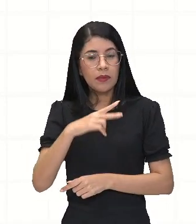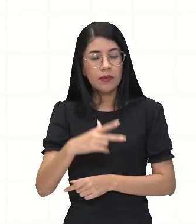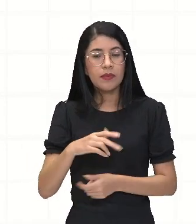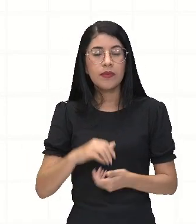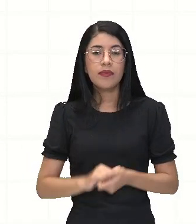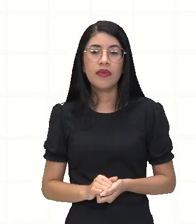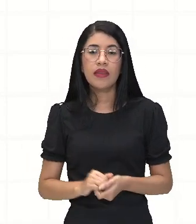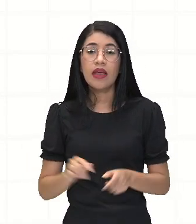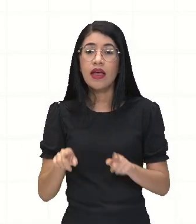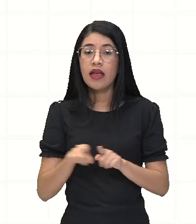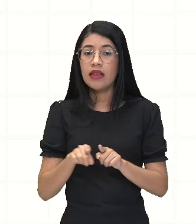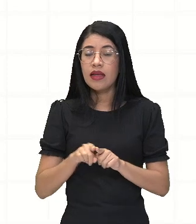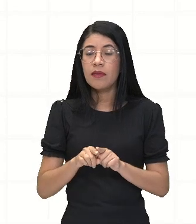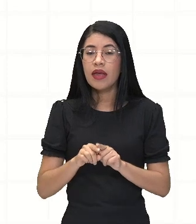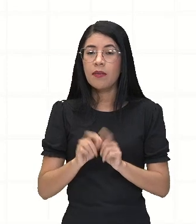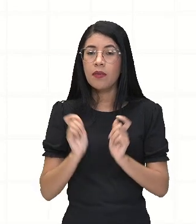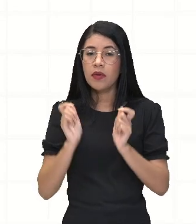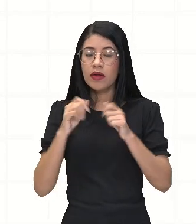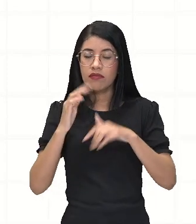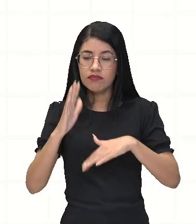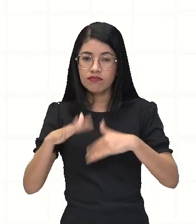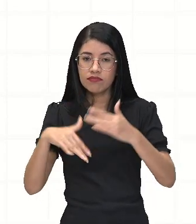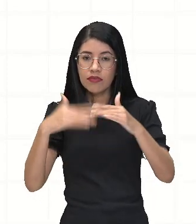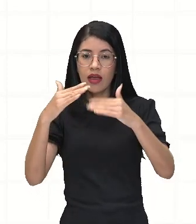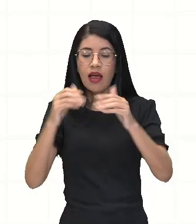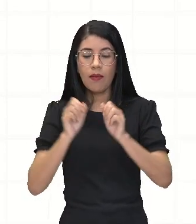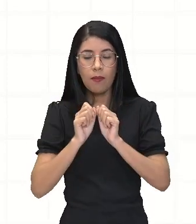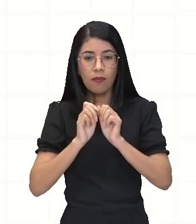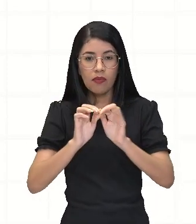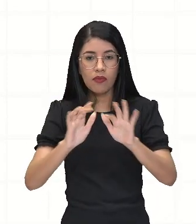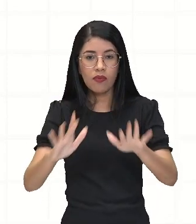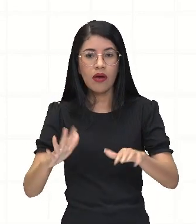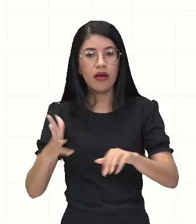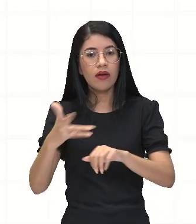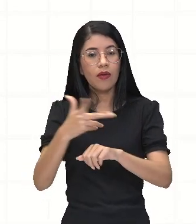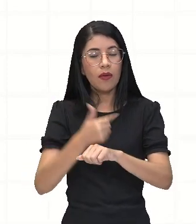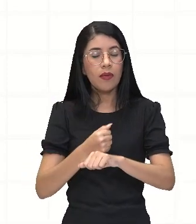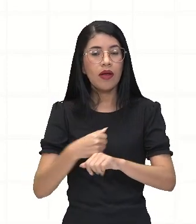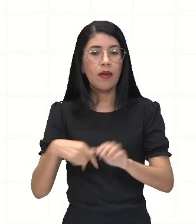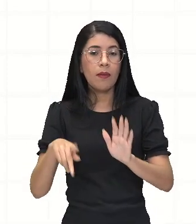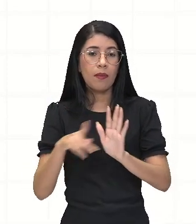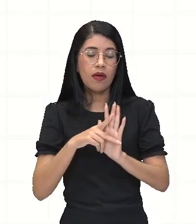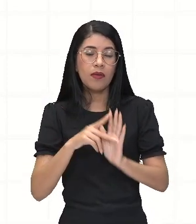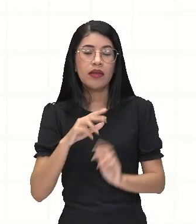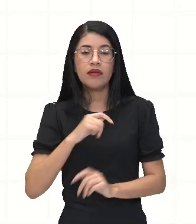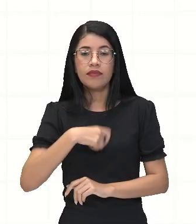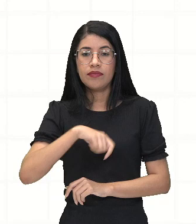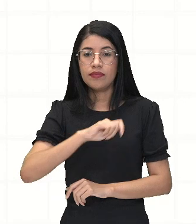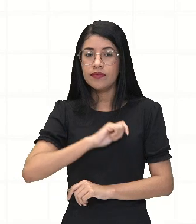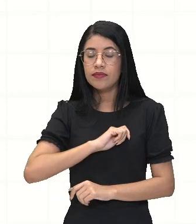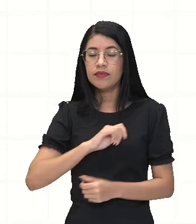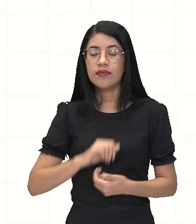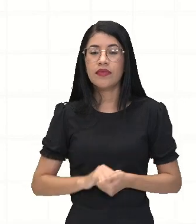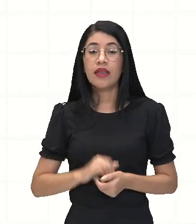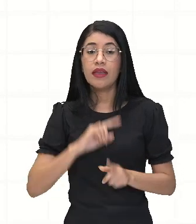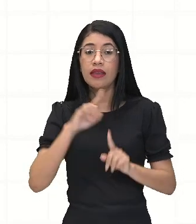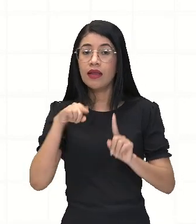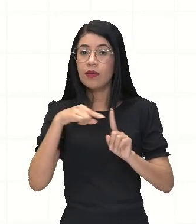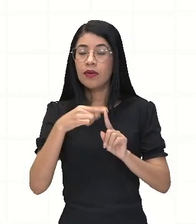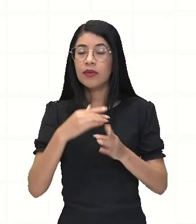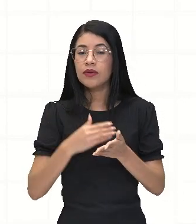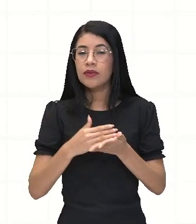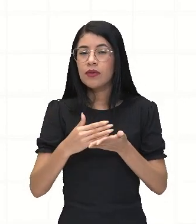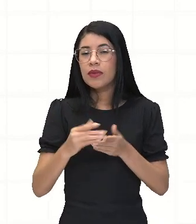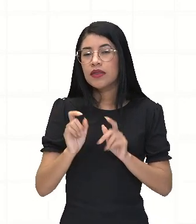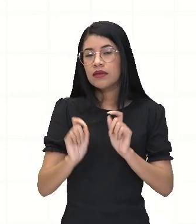e possibilitar a progressiva dominação das terras pertencentes à Espanha. Então, o objetivo inicial aqui que nós